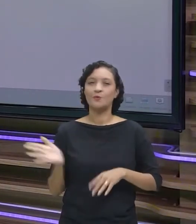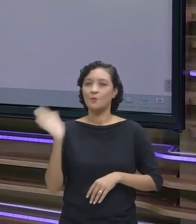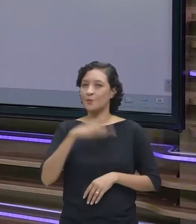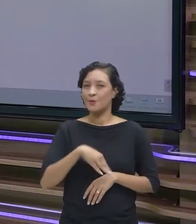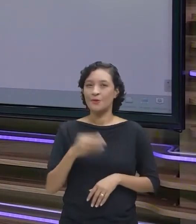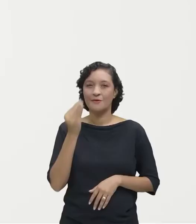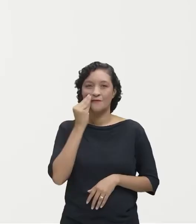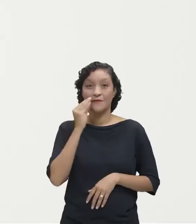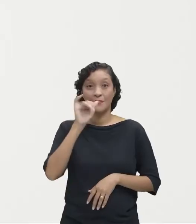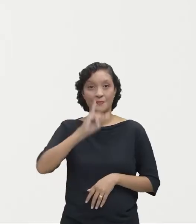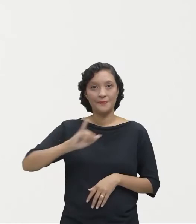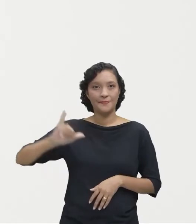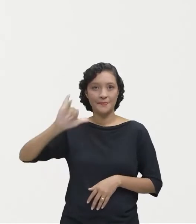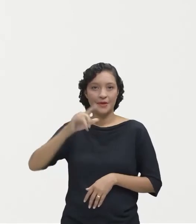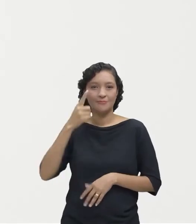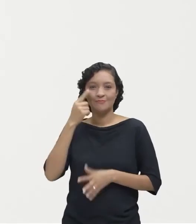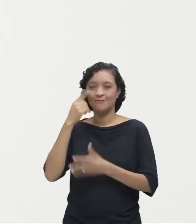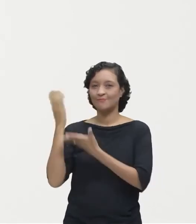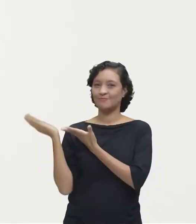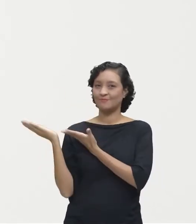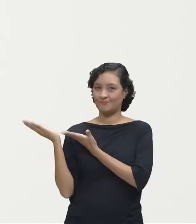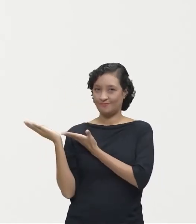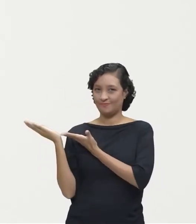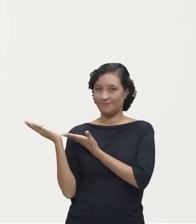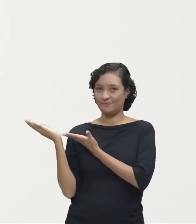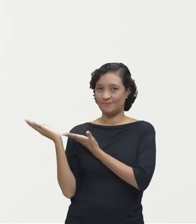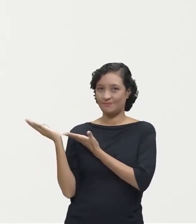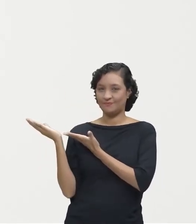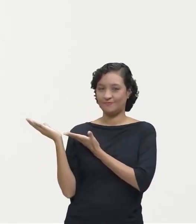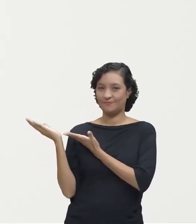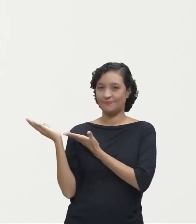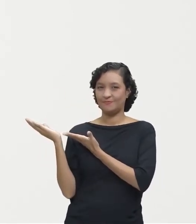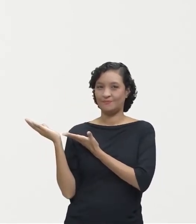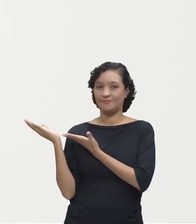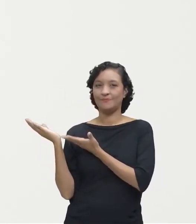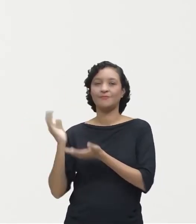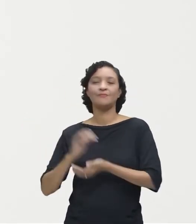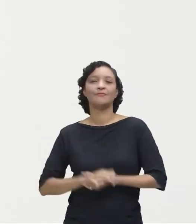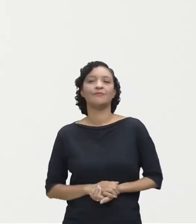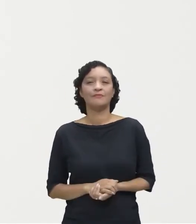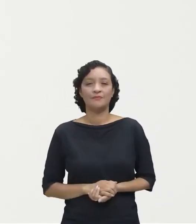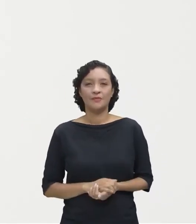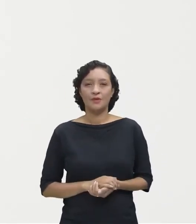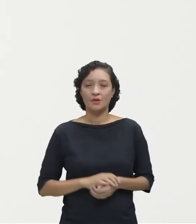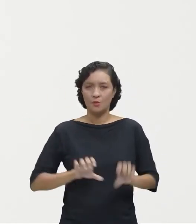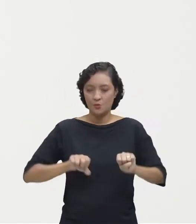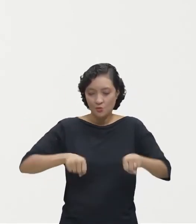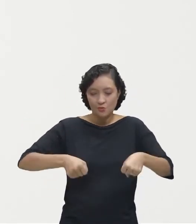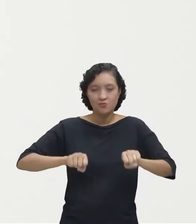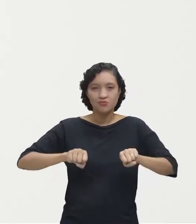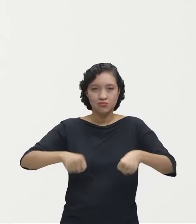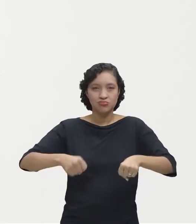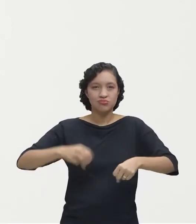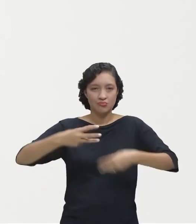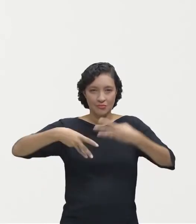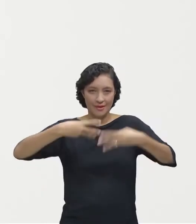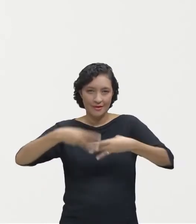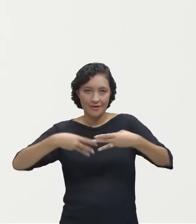lá. Olhem aí. O rolo de macarrão,